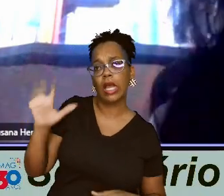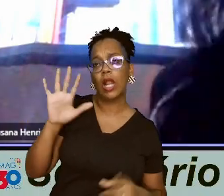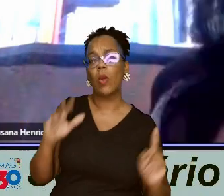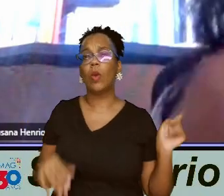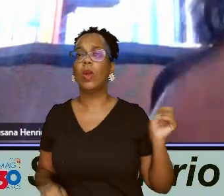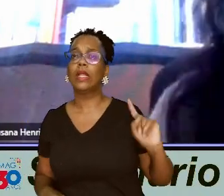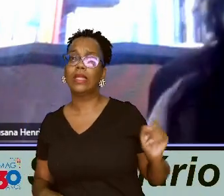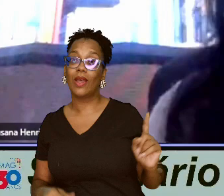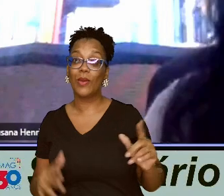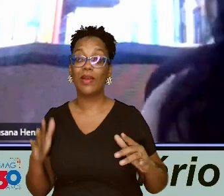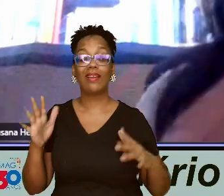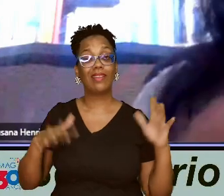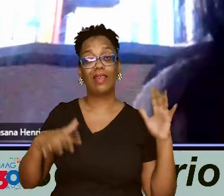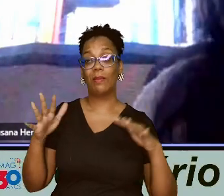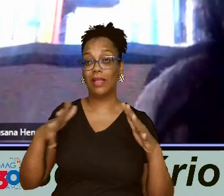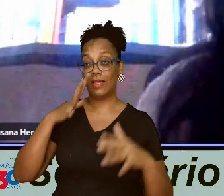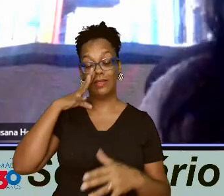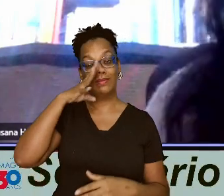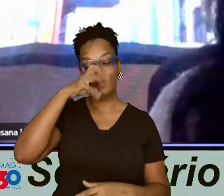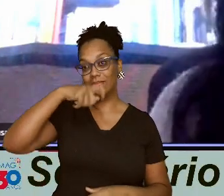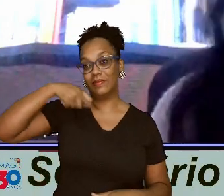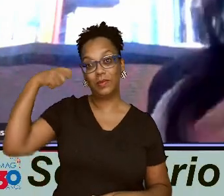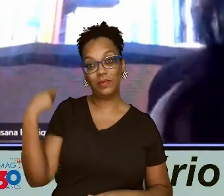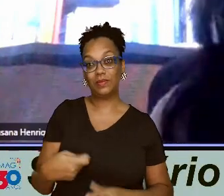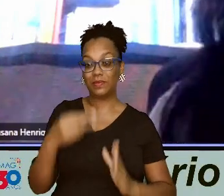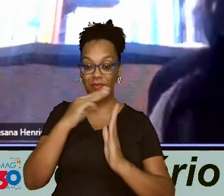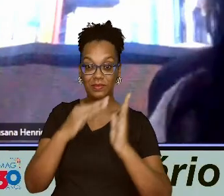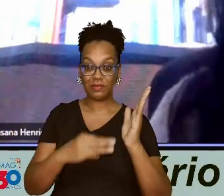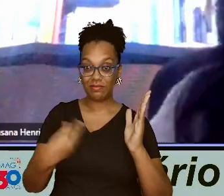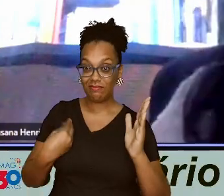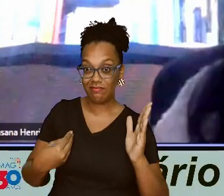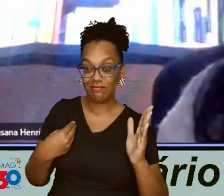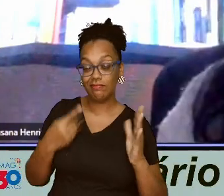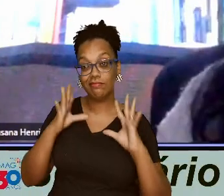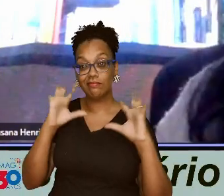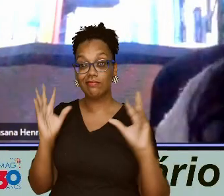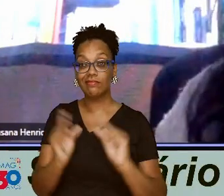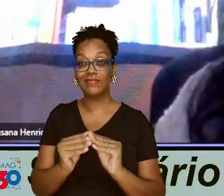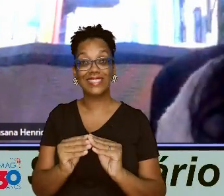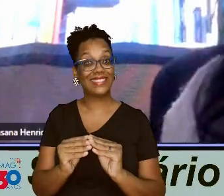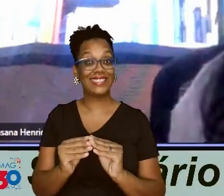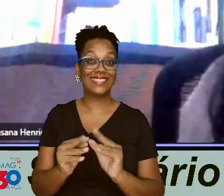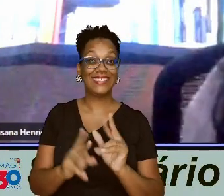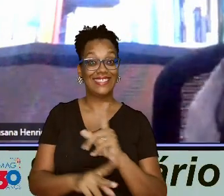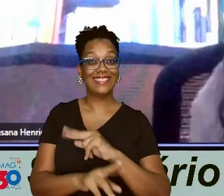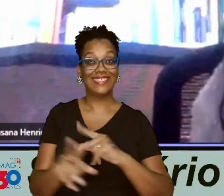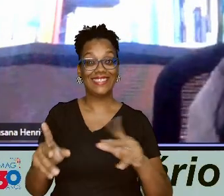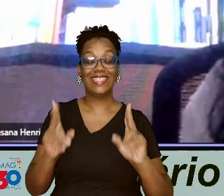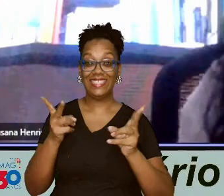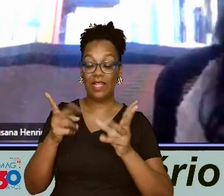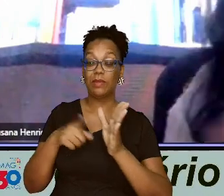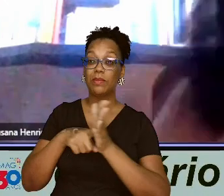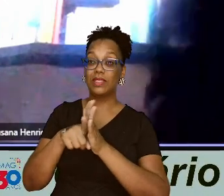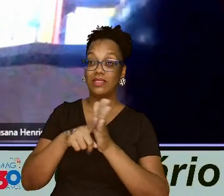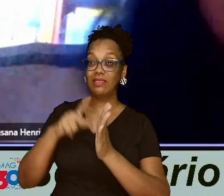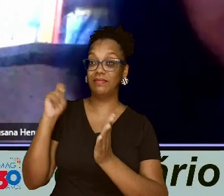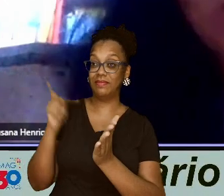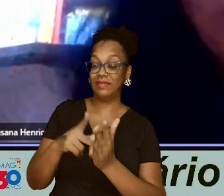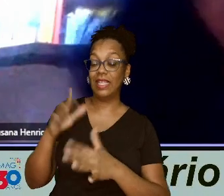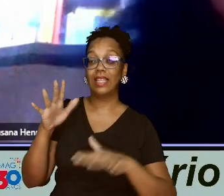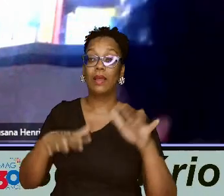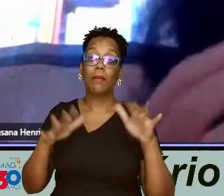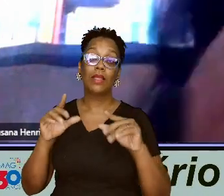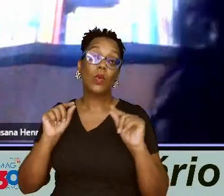que, a depender do rigor metodológico que exista, eu posso chegar a conclusões, né? Toda pesquisa tem a sua validade a depender do seu